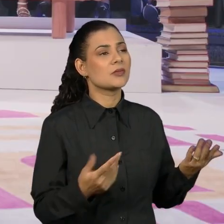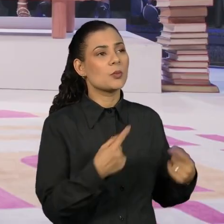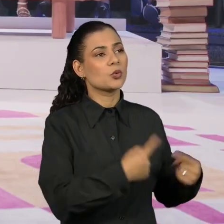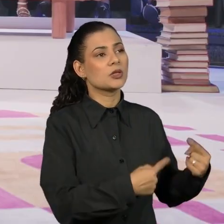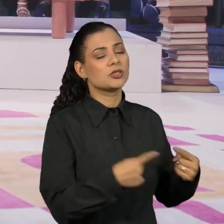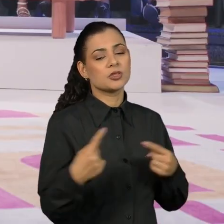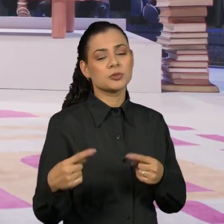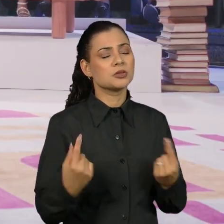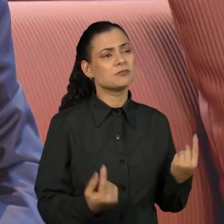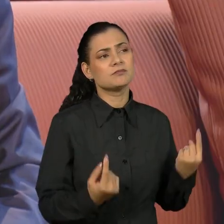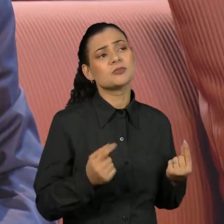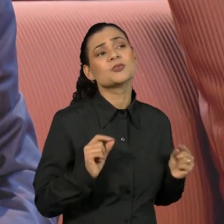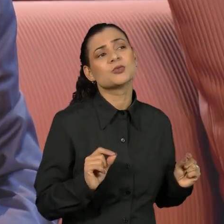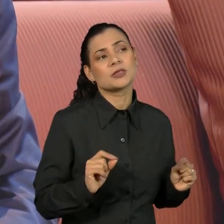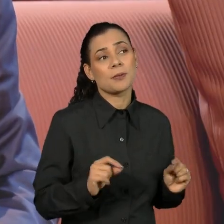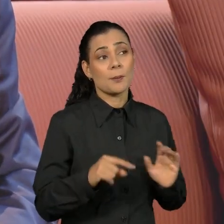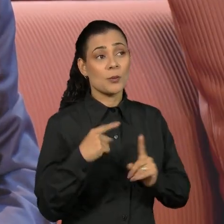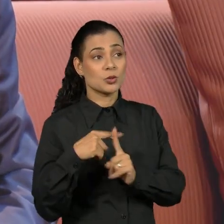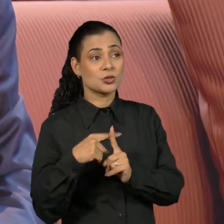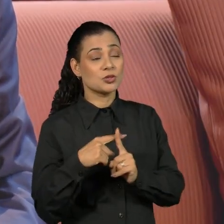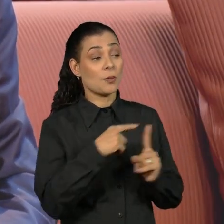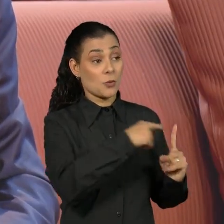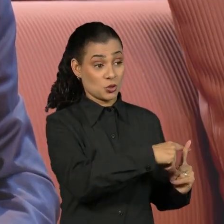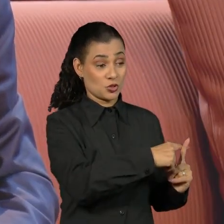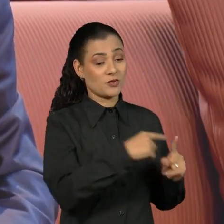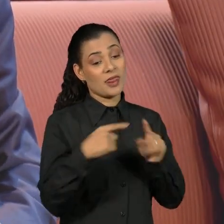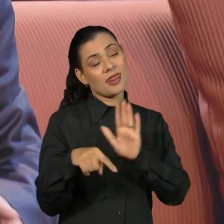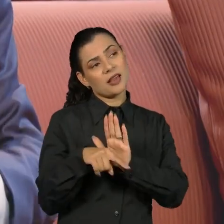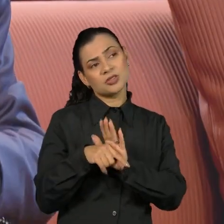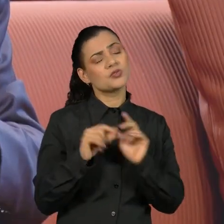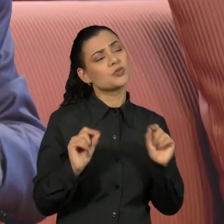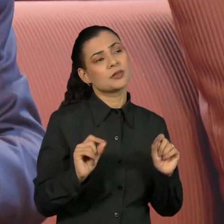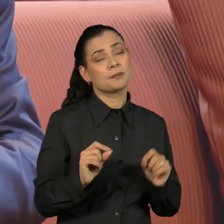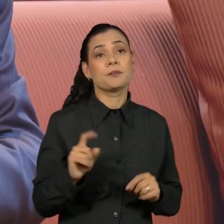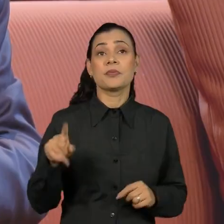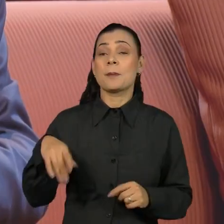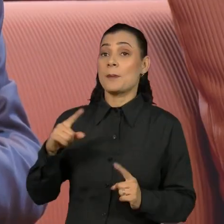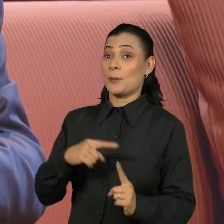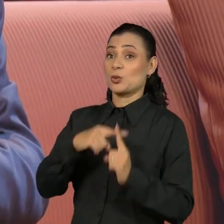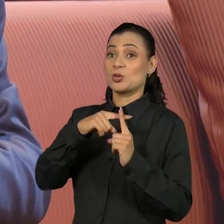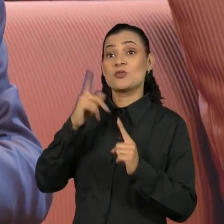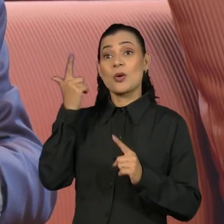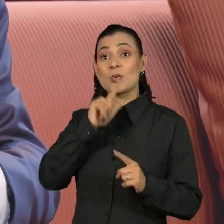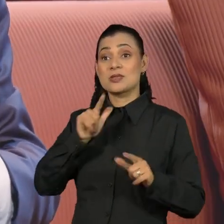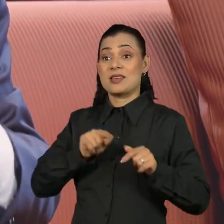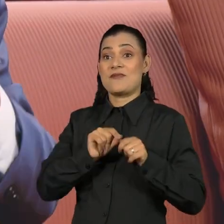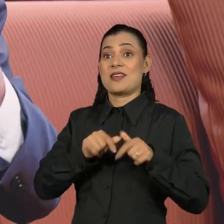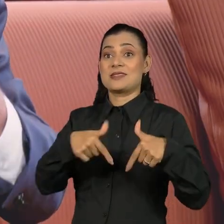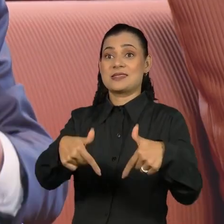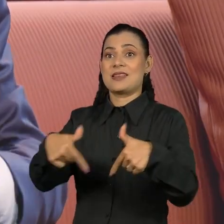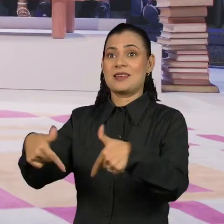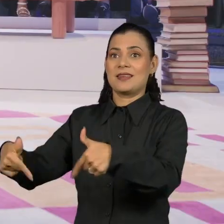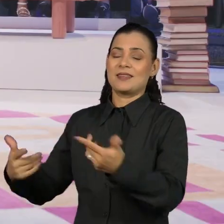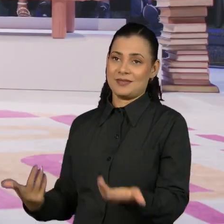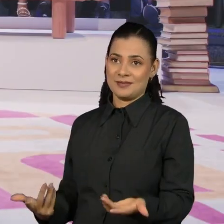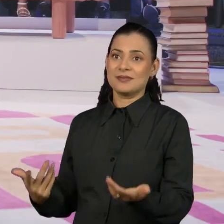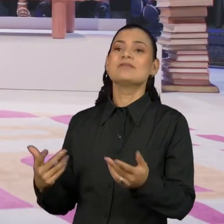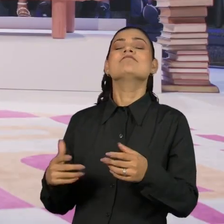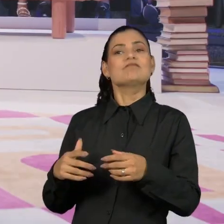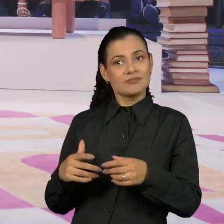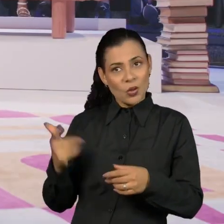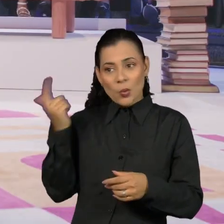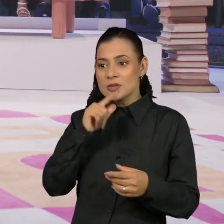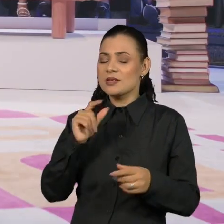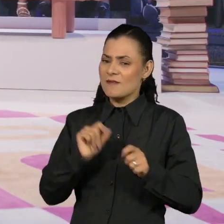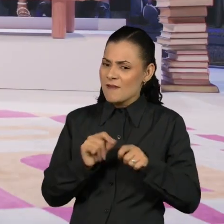vida política? Olha, o mais realizador é fazer as coisas. Por isso que o executivo